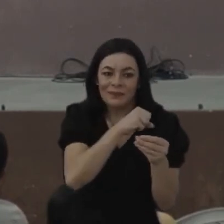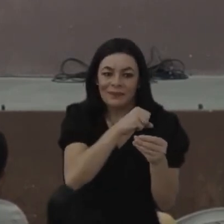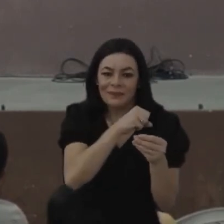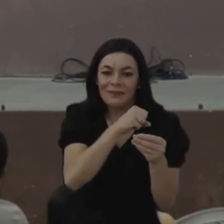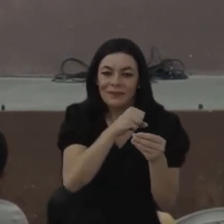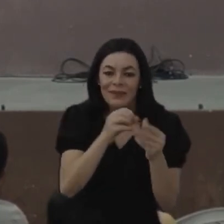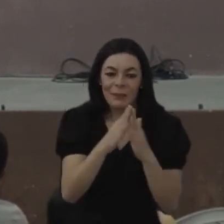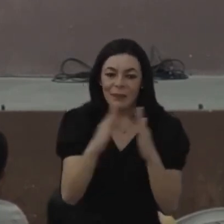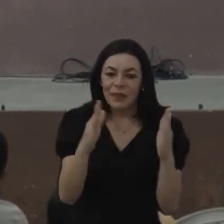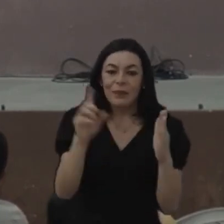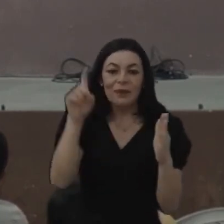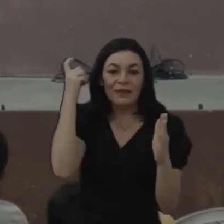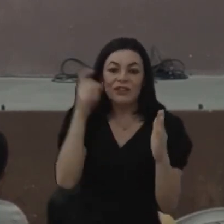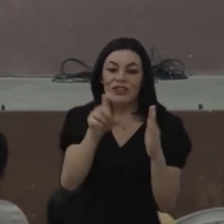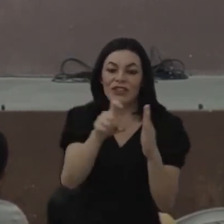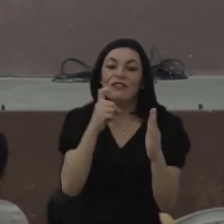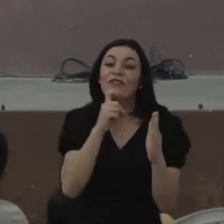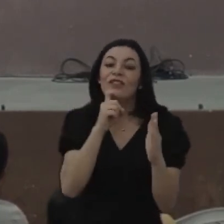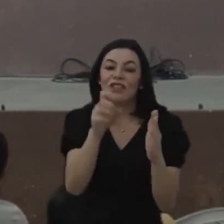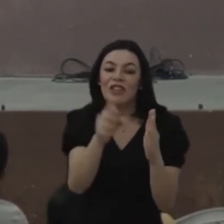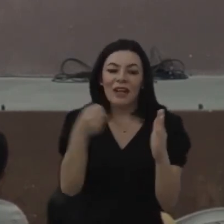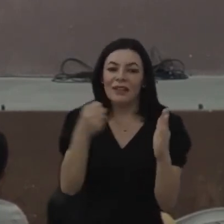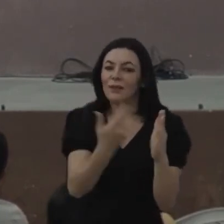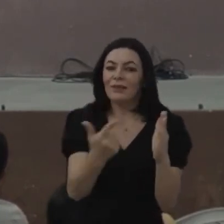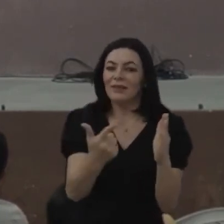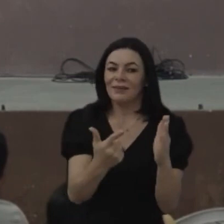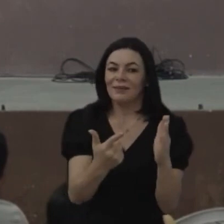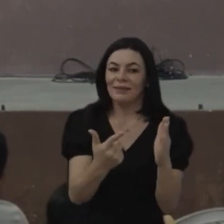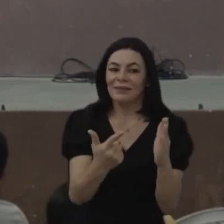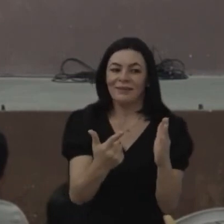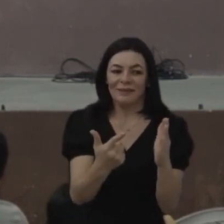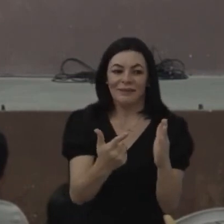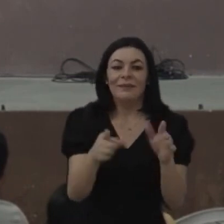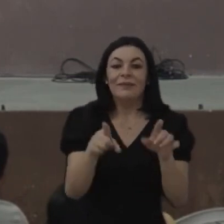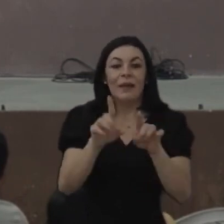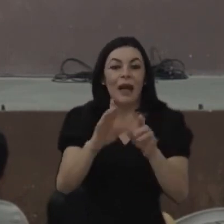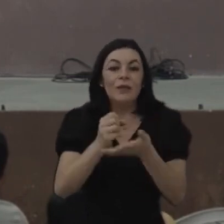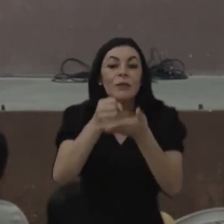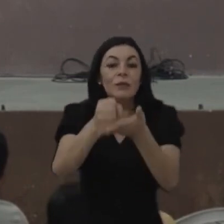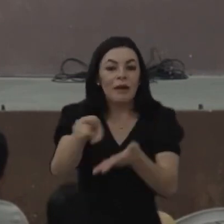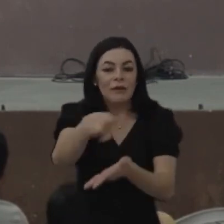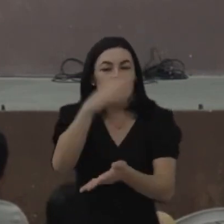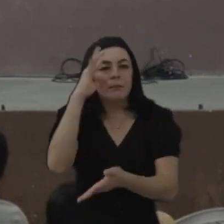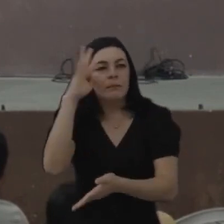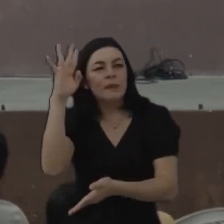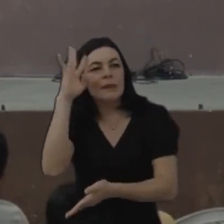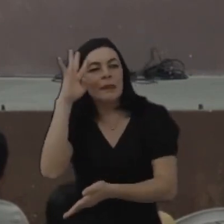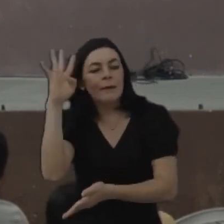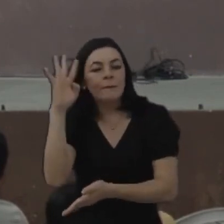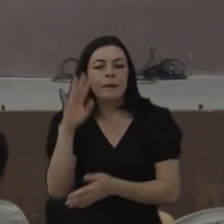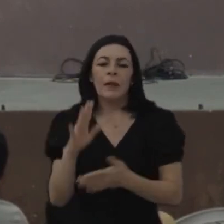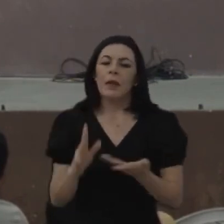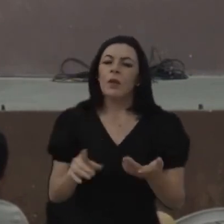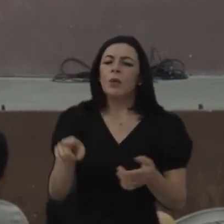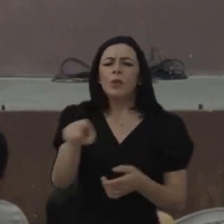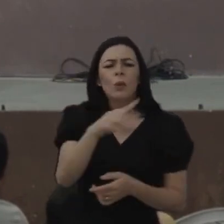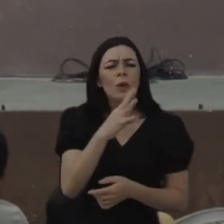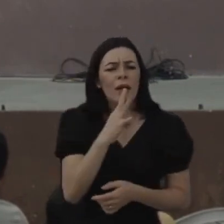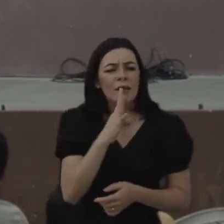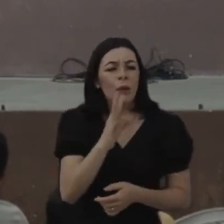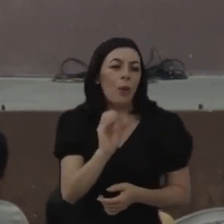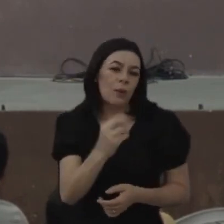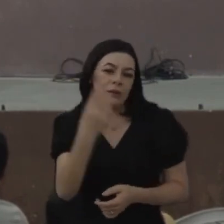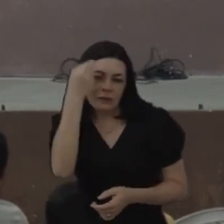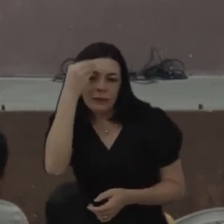período que não havia geladeira. Talvez para te ajudar a pensar isso, não sei se você já teve essa